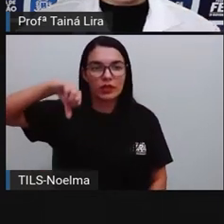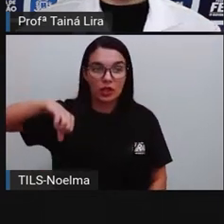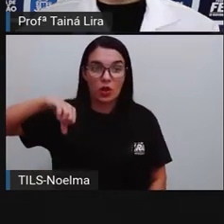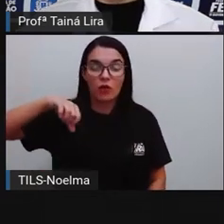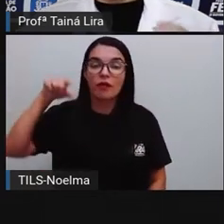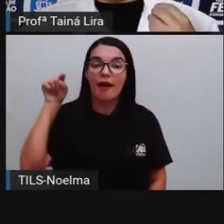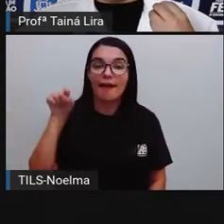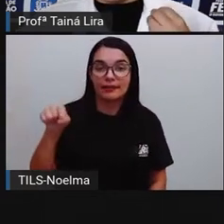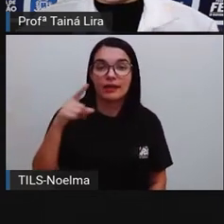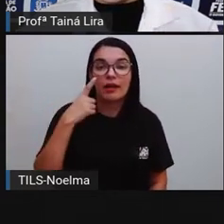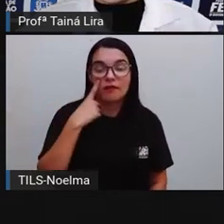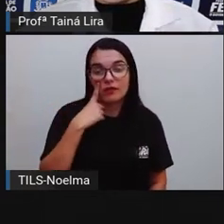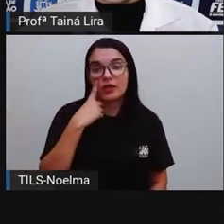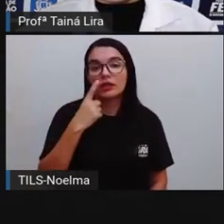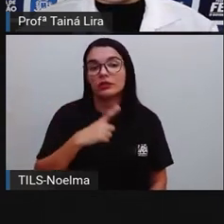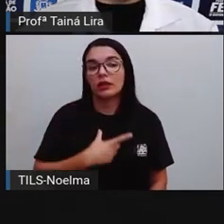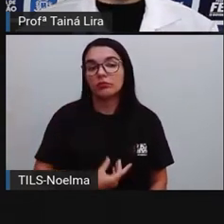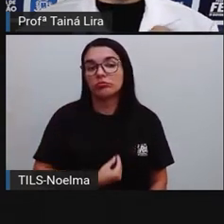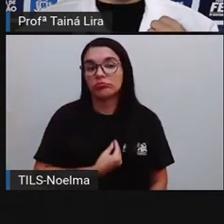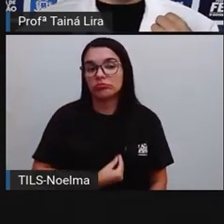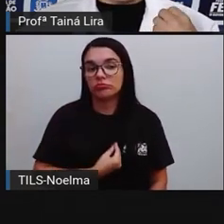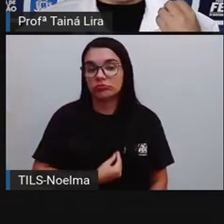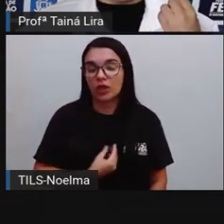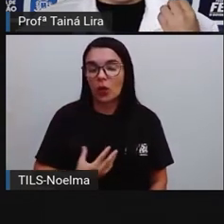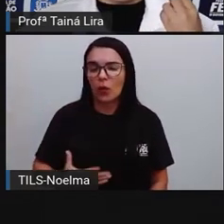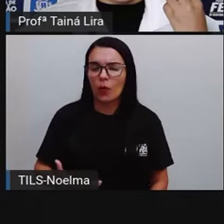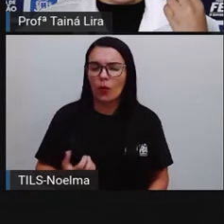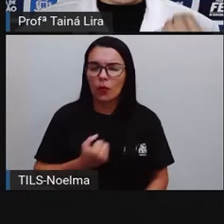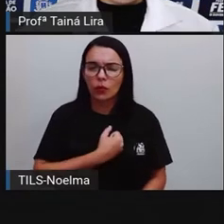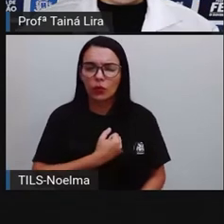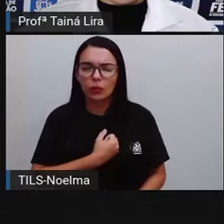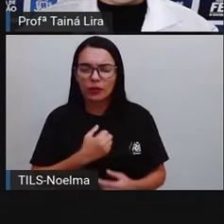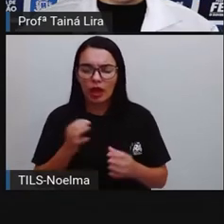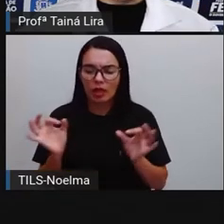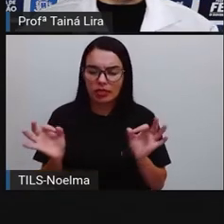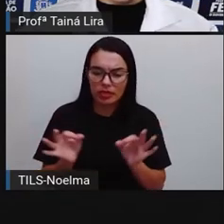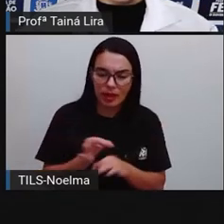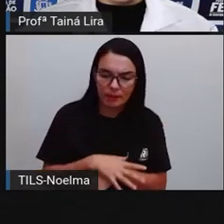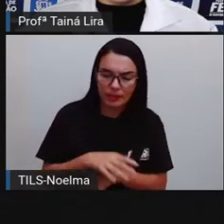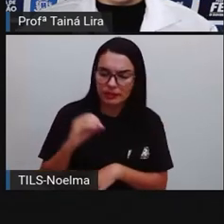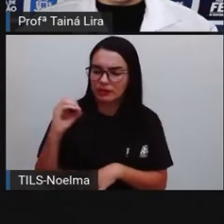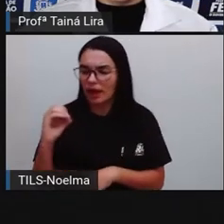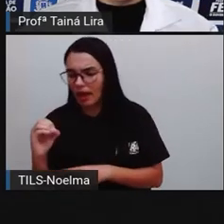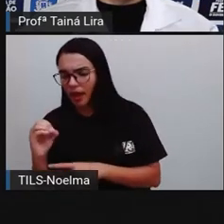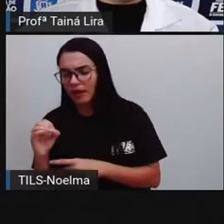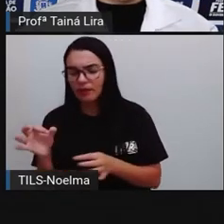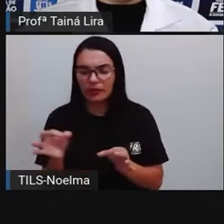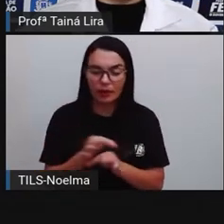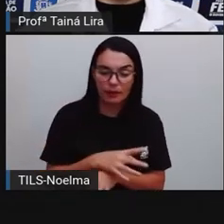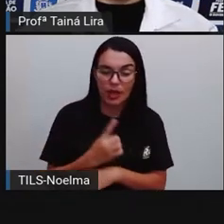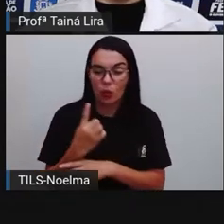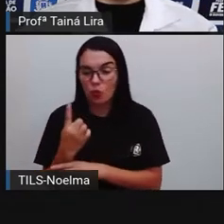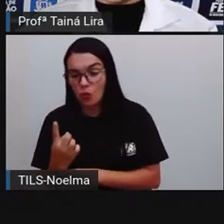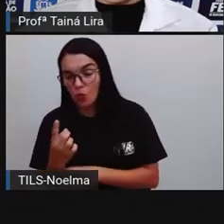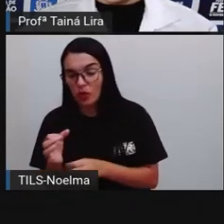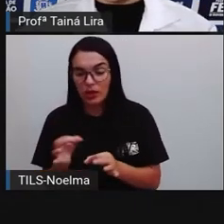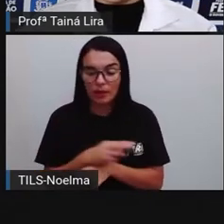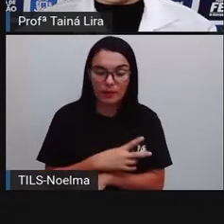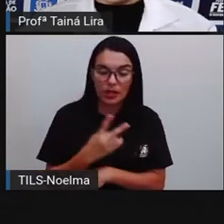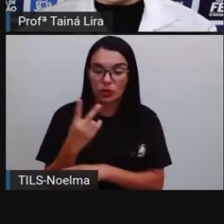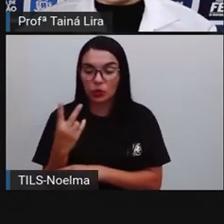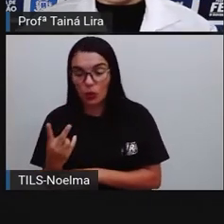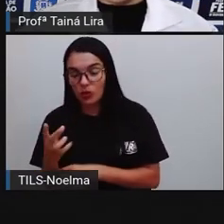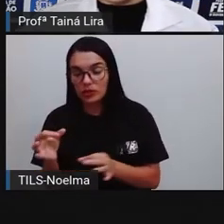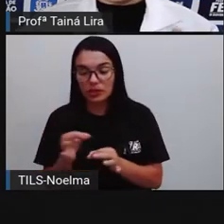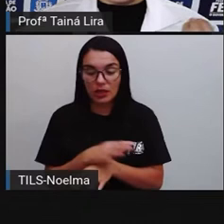irregularidades presentes na tabela os número só que terminam em 0 Em Um tá em 2